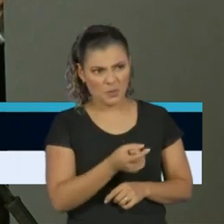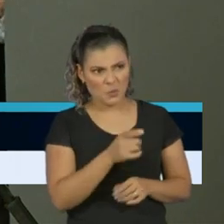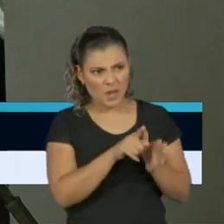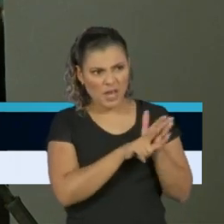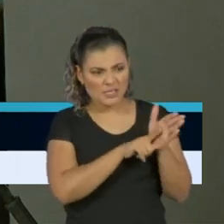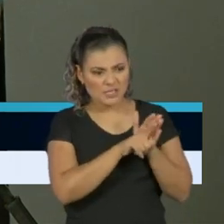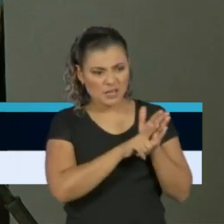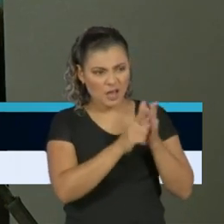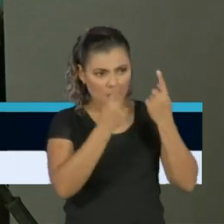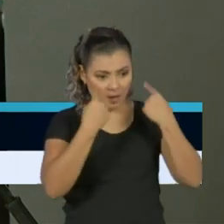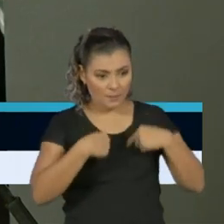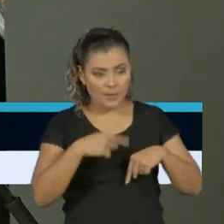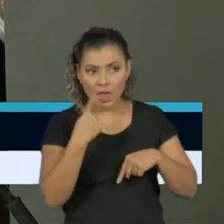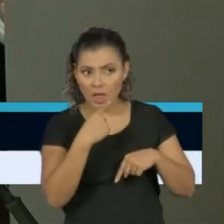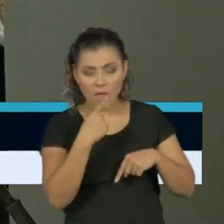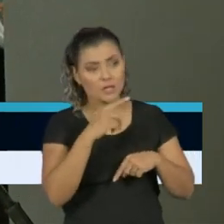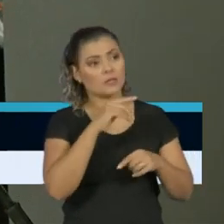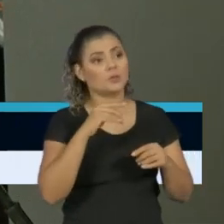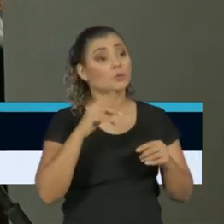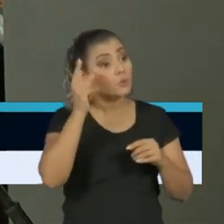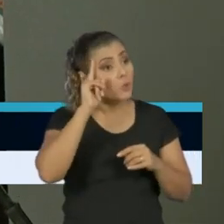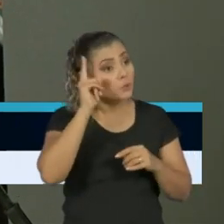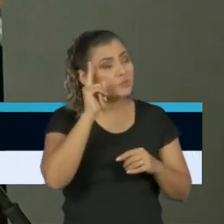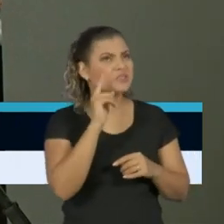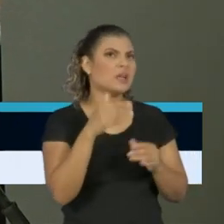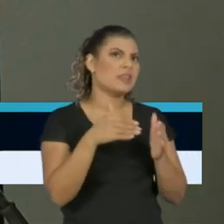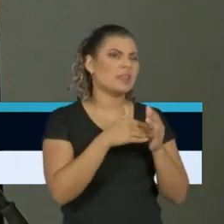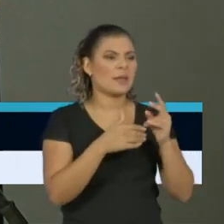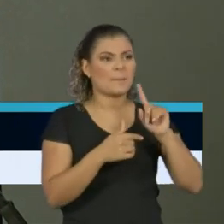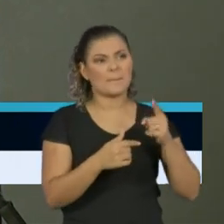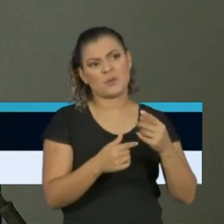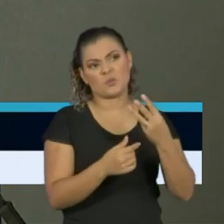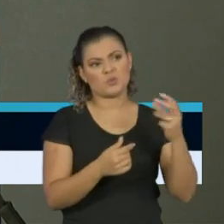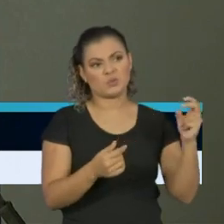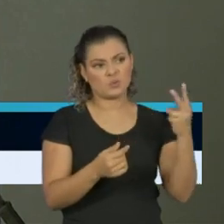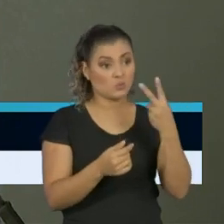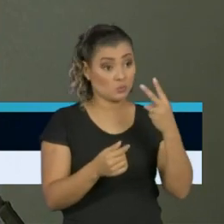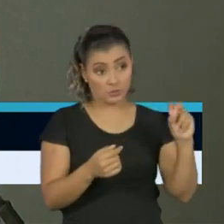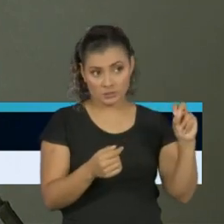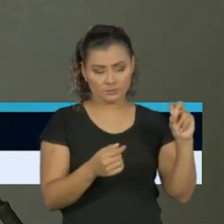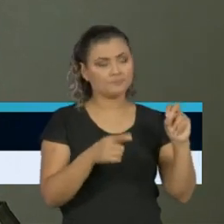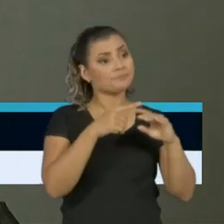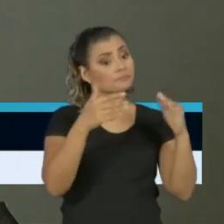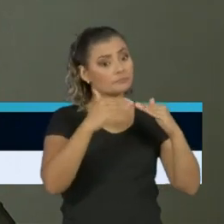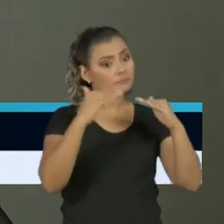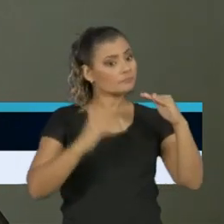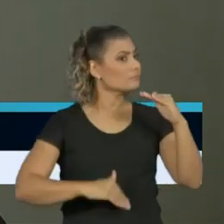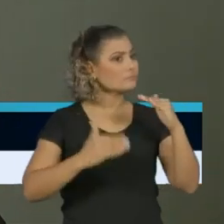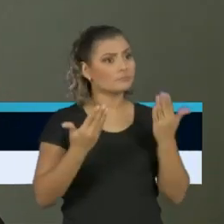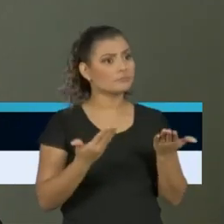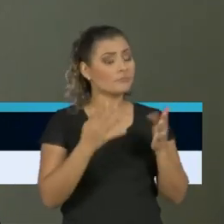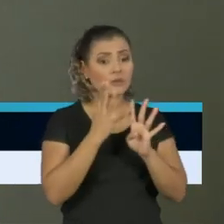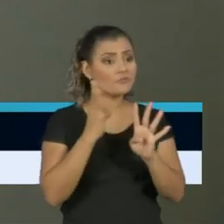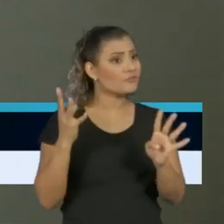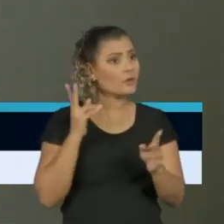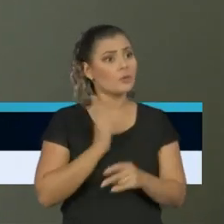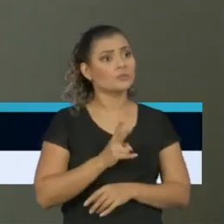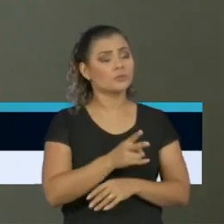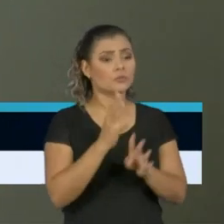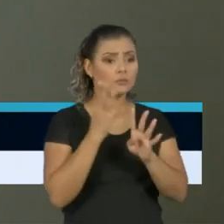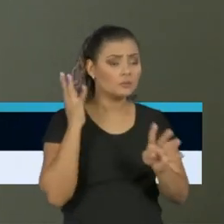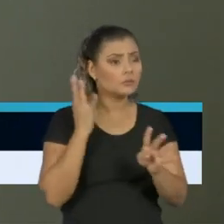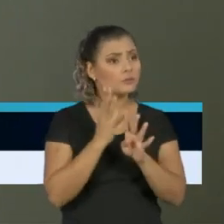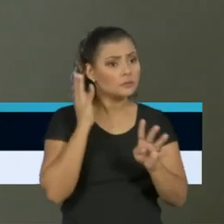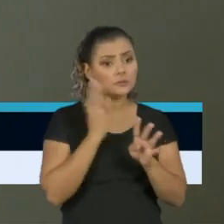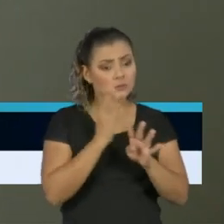exames processados por dia, até 1.200. Agora está abaixo disso mais uma vez, e essa fila não para de crescer porque a demanda